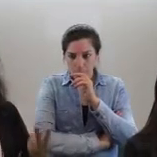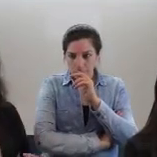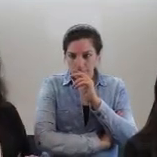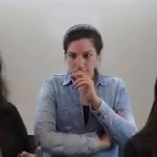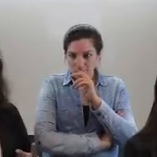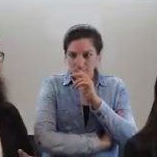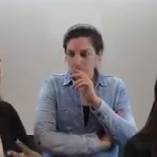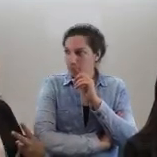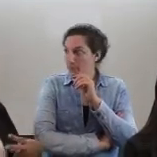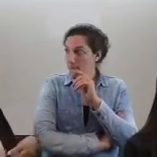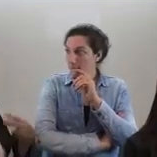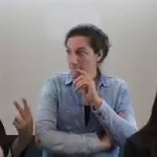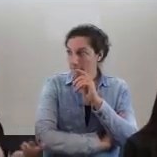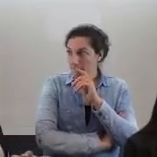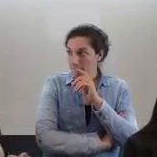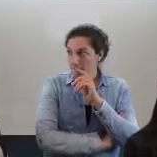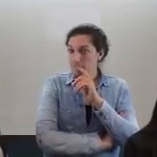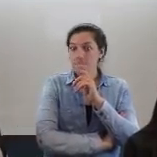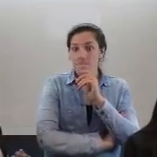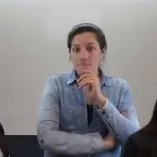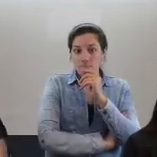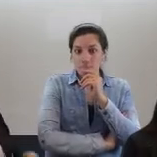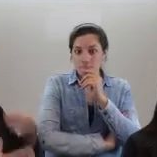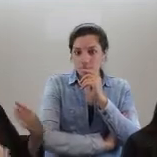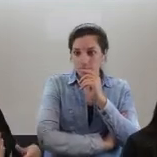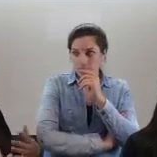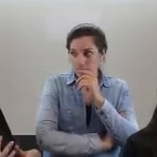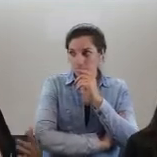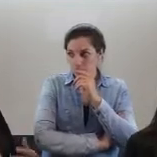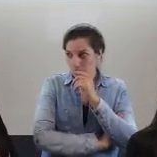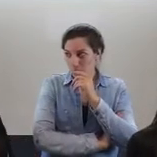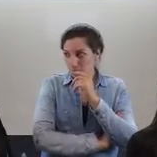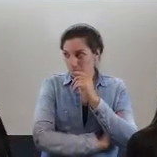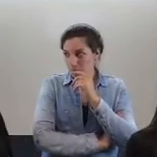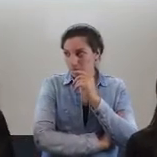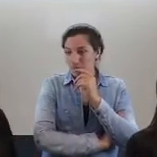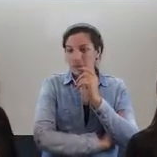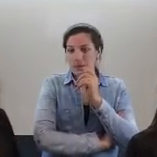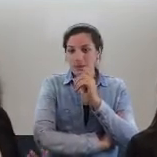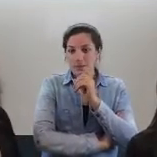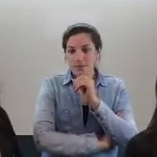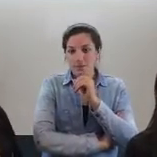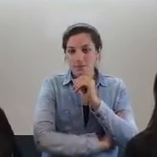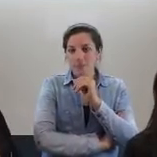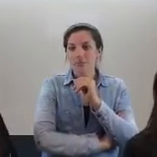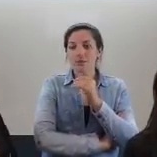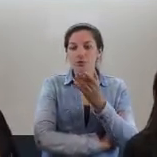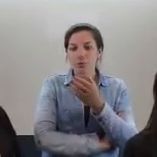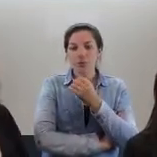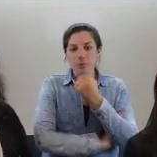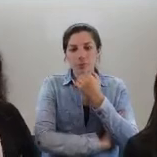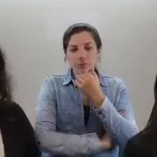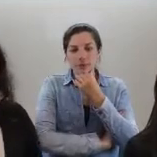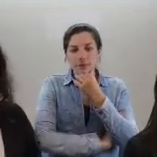2 livros físicos e o resto pode ser online. Então, às vezes, o aluno fica se brigando para pegar os físicos, não sabendo que eles têm